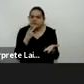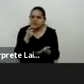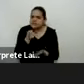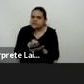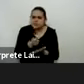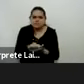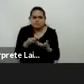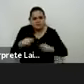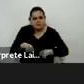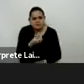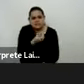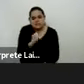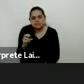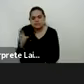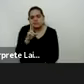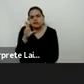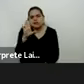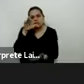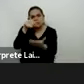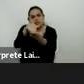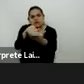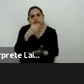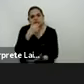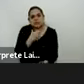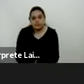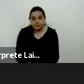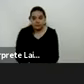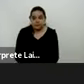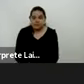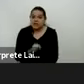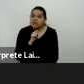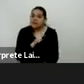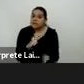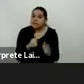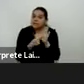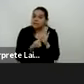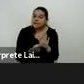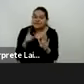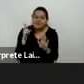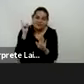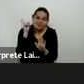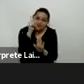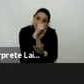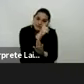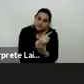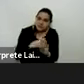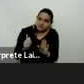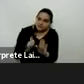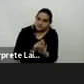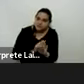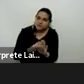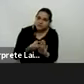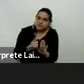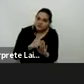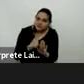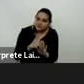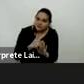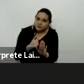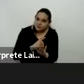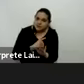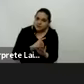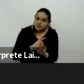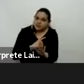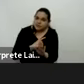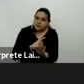dezembro. Isso mostra as dificuldades que nós teremos de